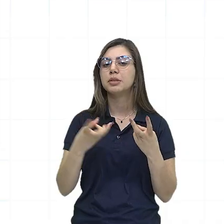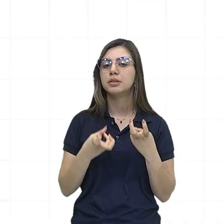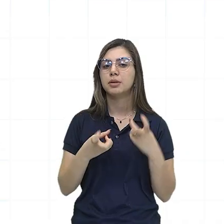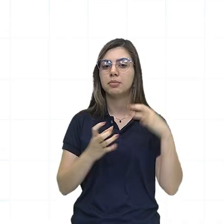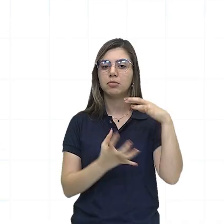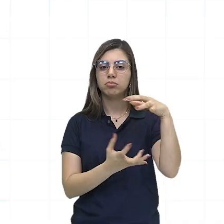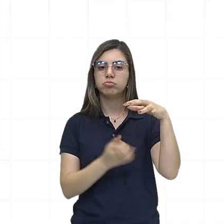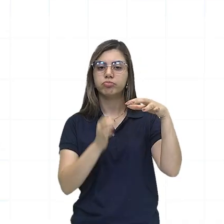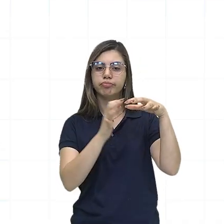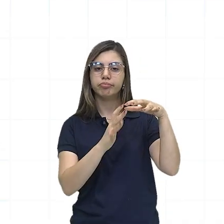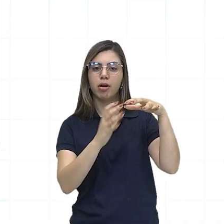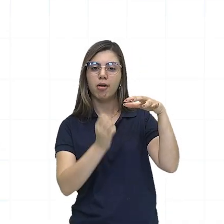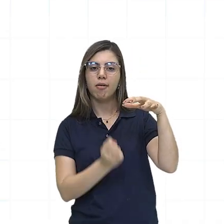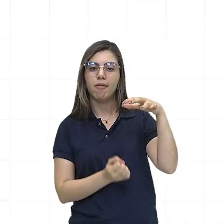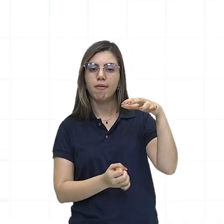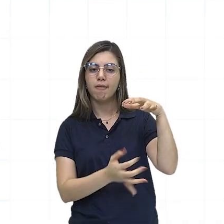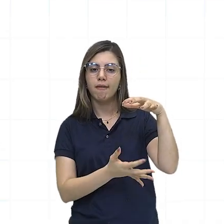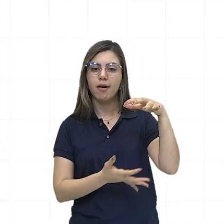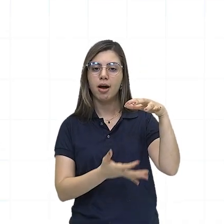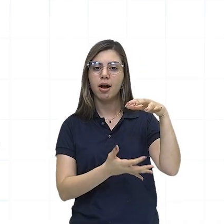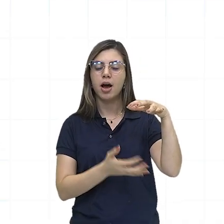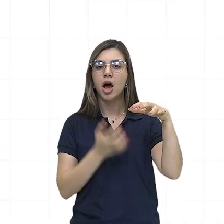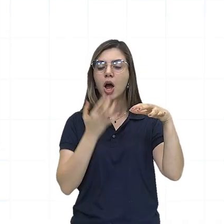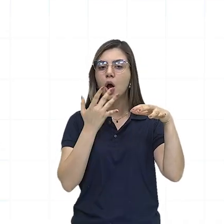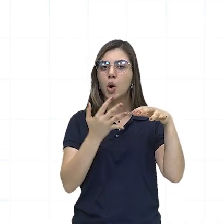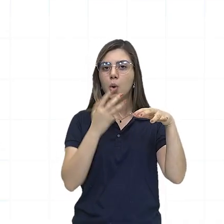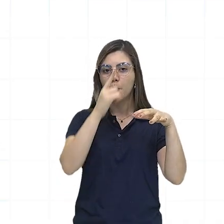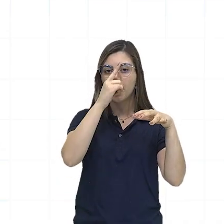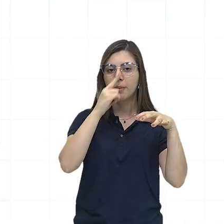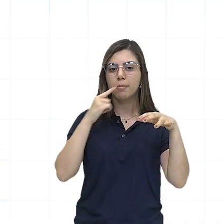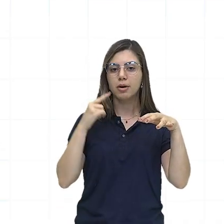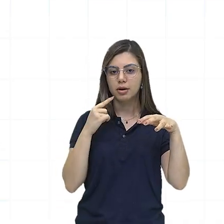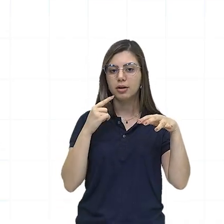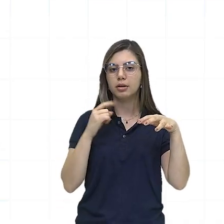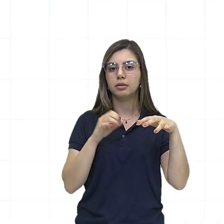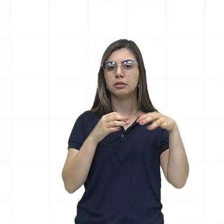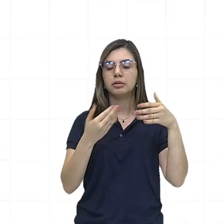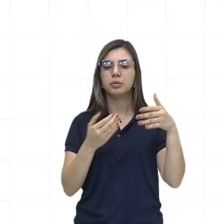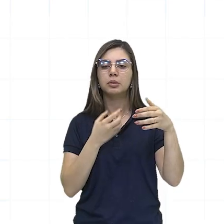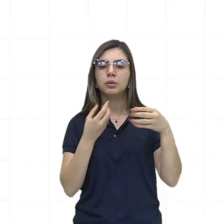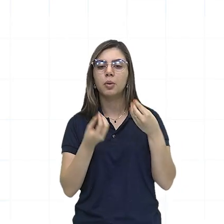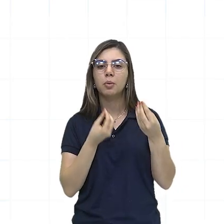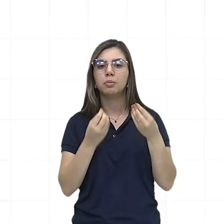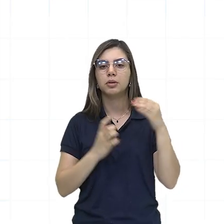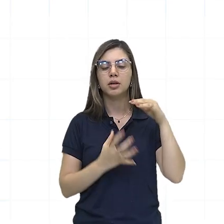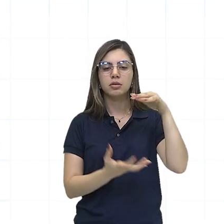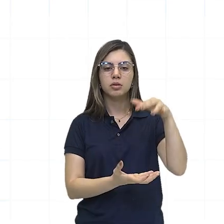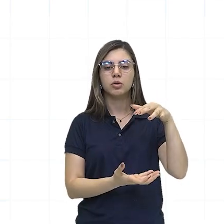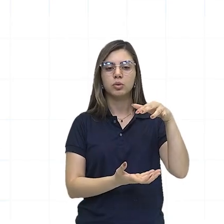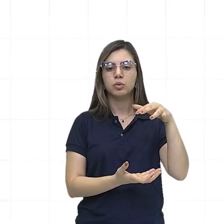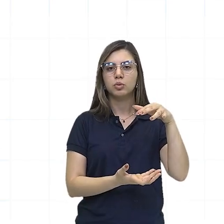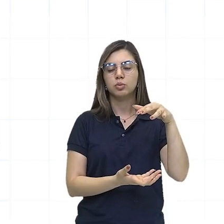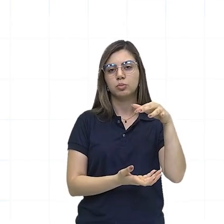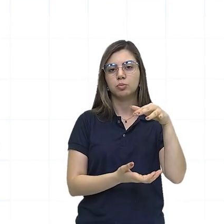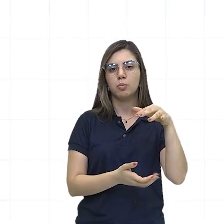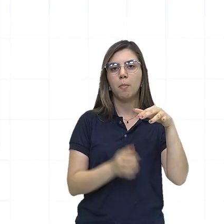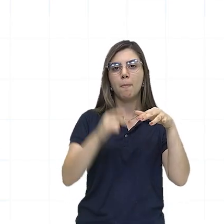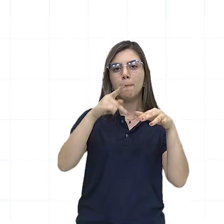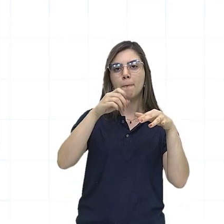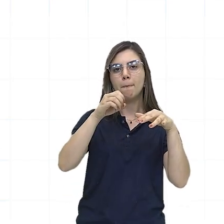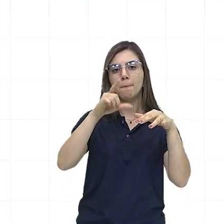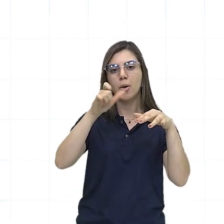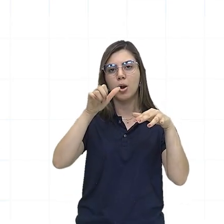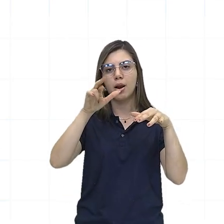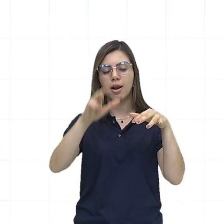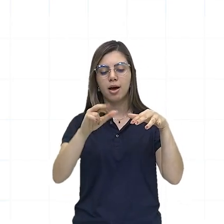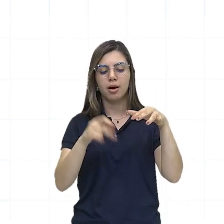essas zonas elas estão localizadas entre os trópicos e os círculos polares, tanto a temperada norte